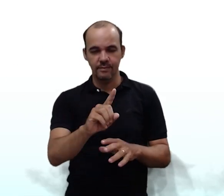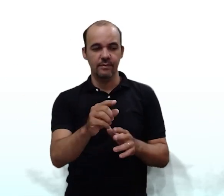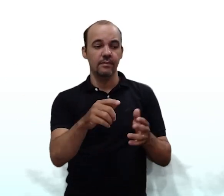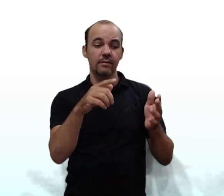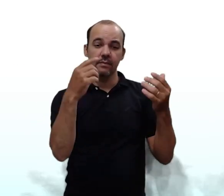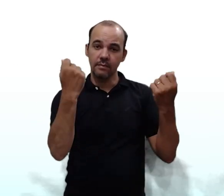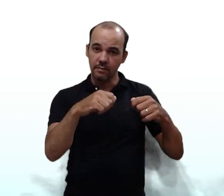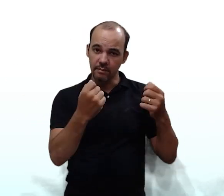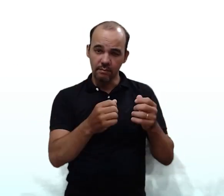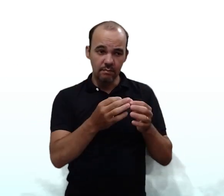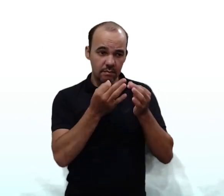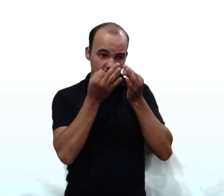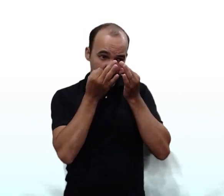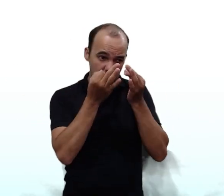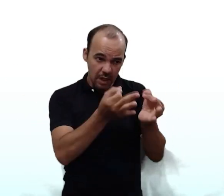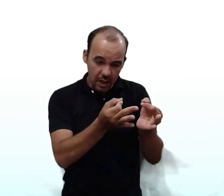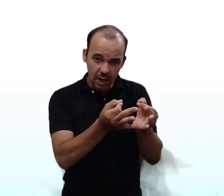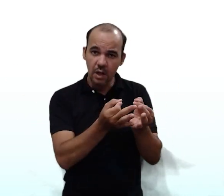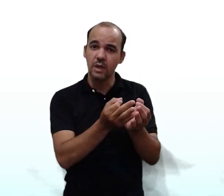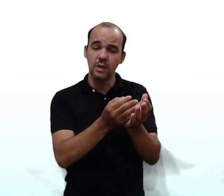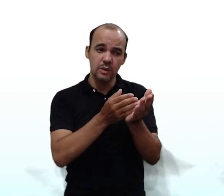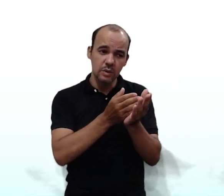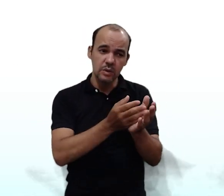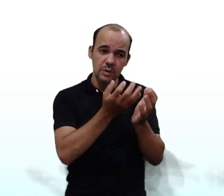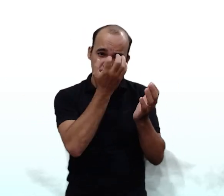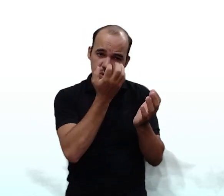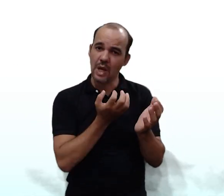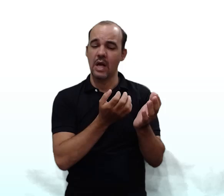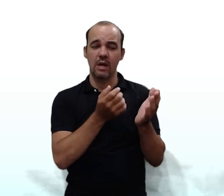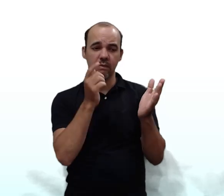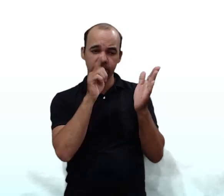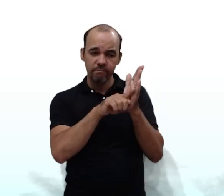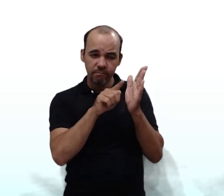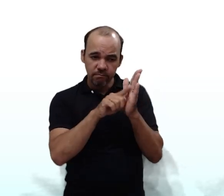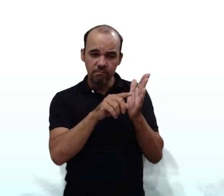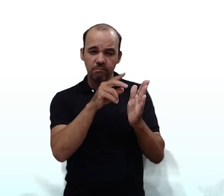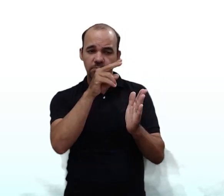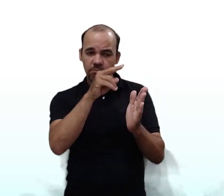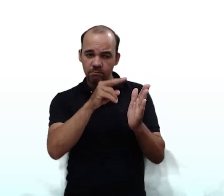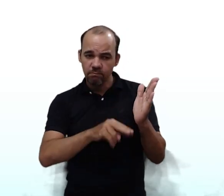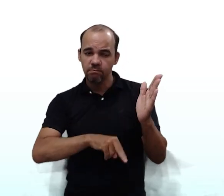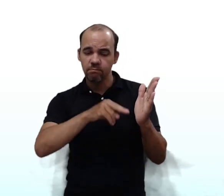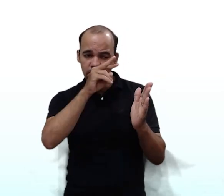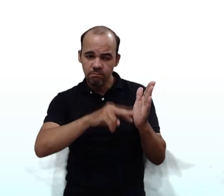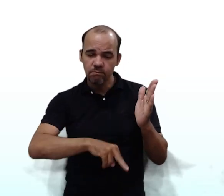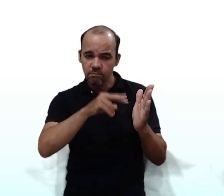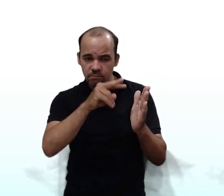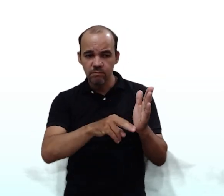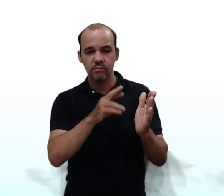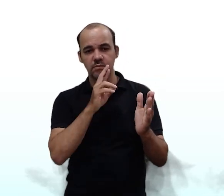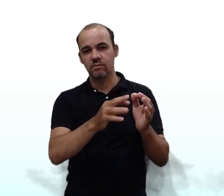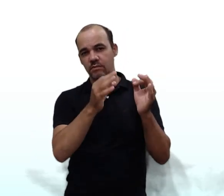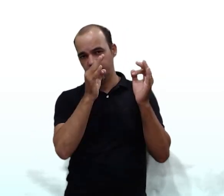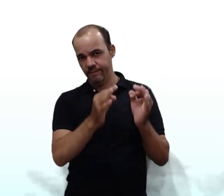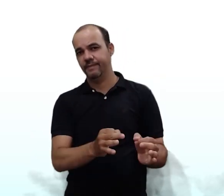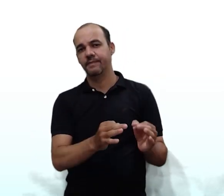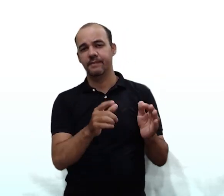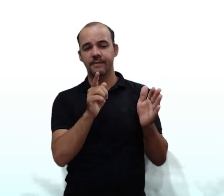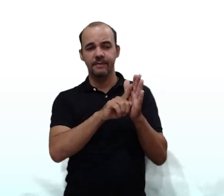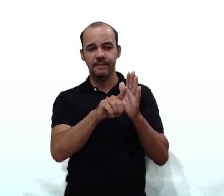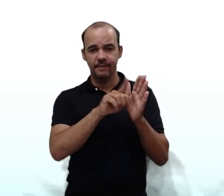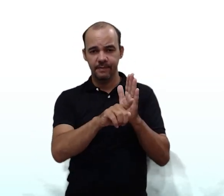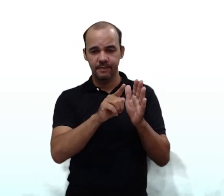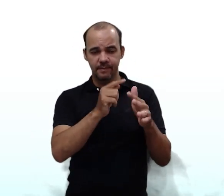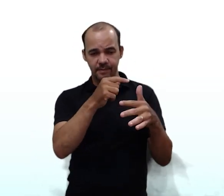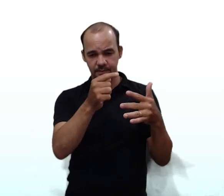é bobagem, eu não preciso responder, não preciso levar a sério ali, vou chutar aquilo tudo. Muito enganado, tá? São 5